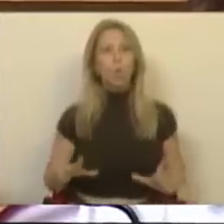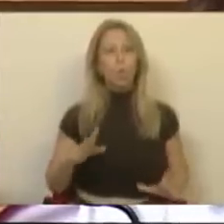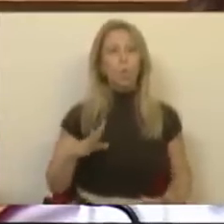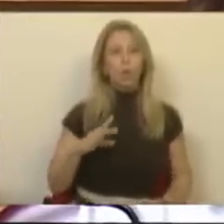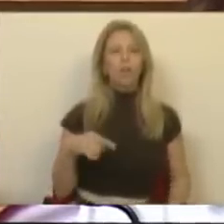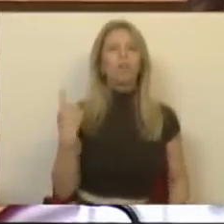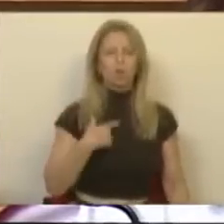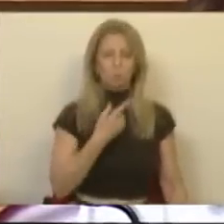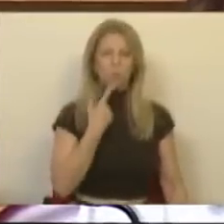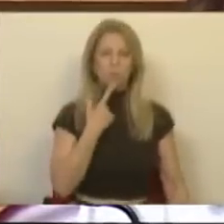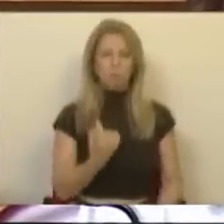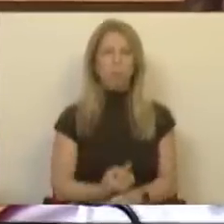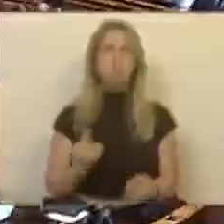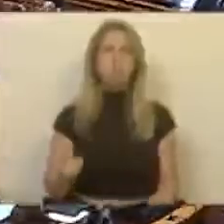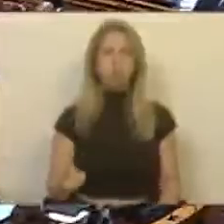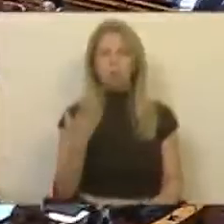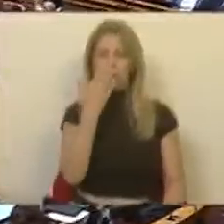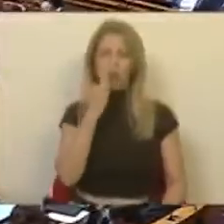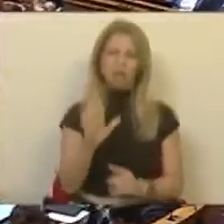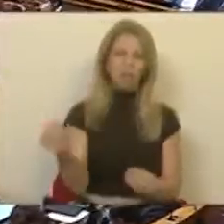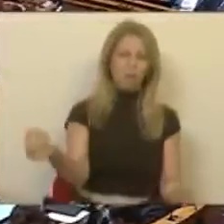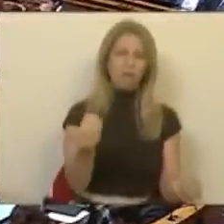causa desses conforto muito